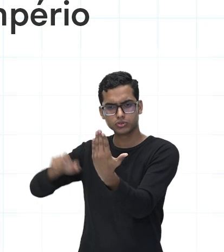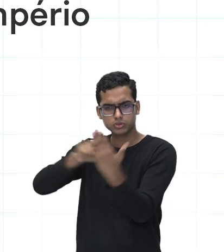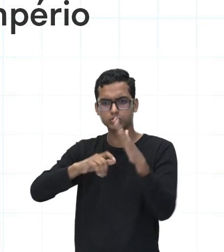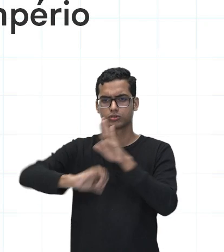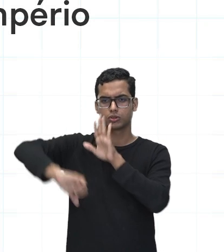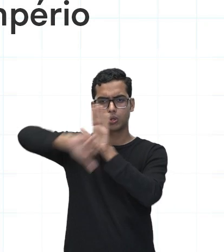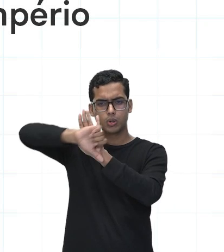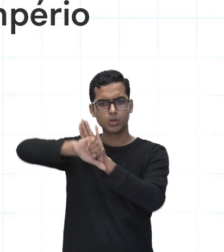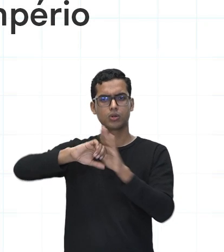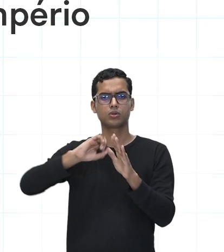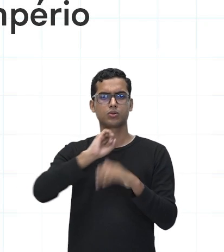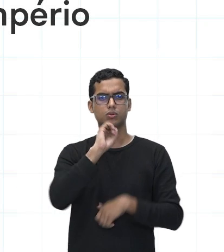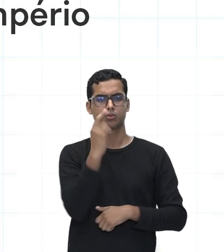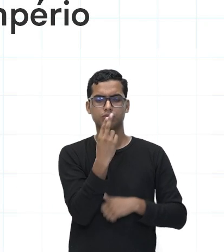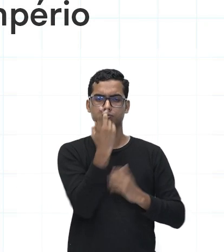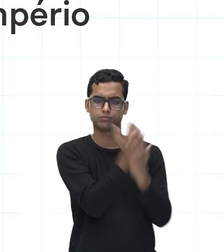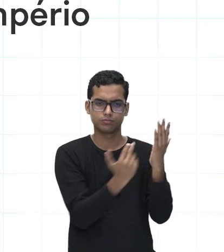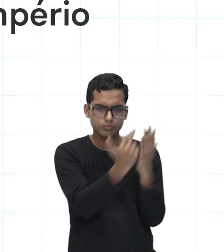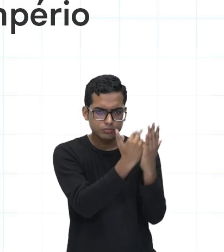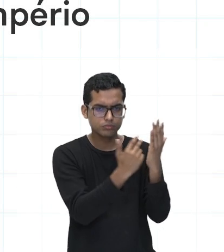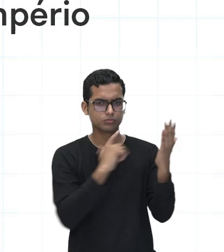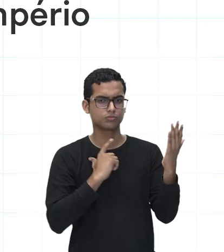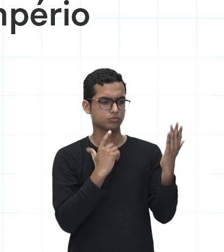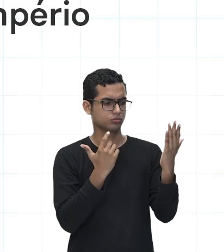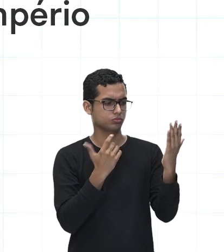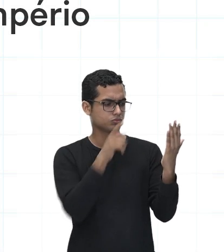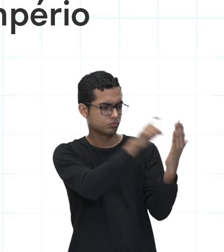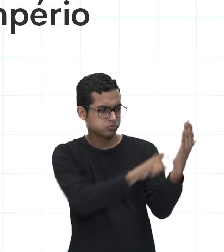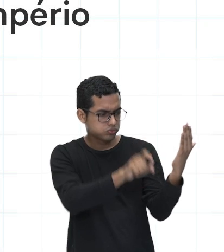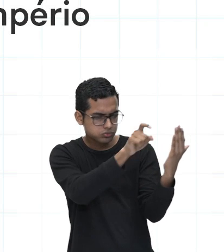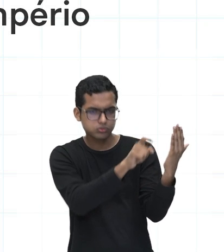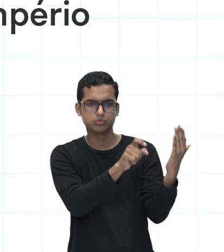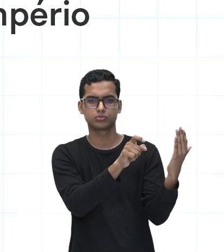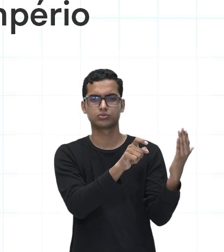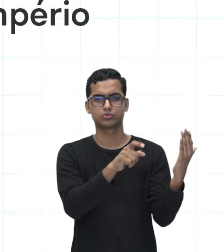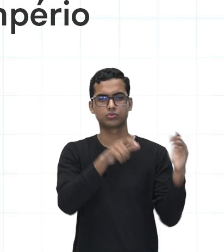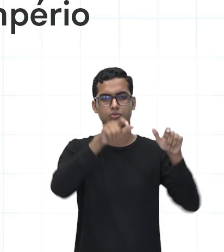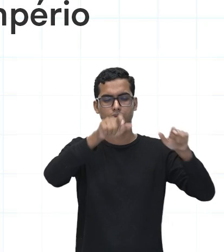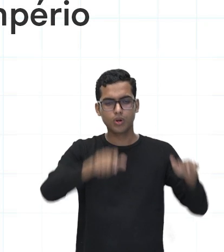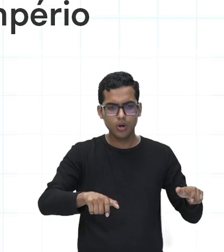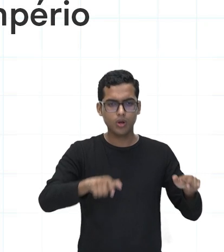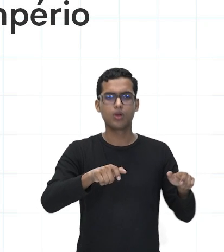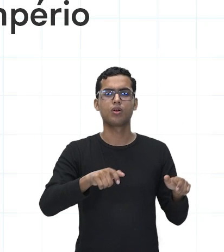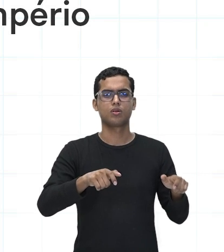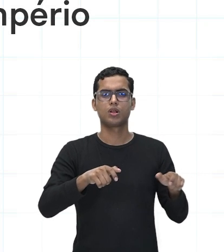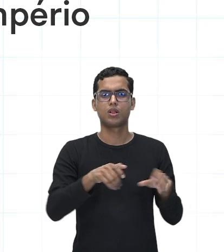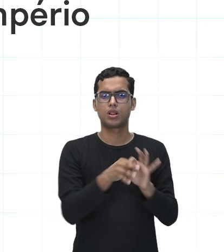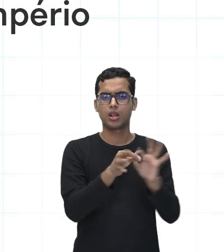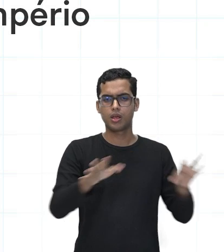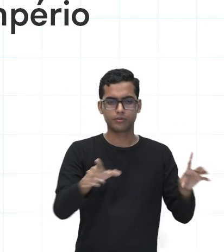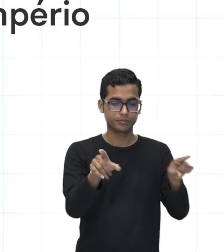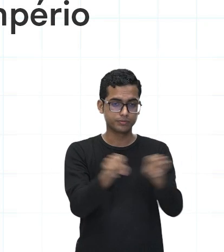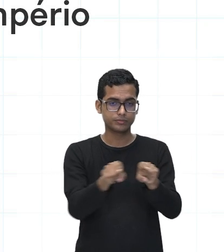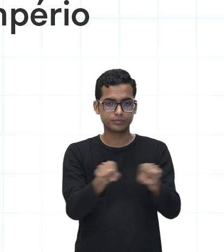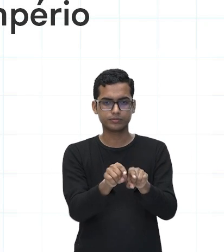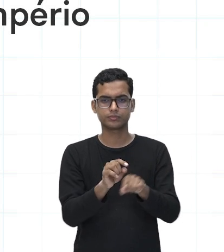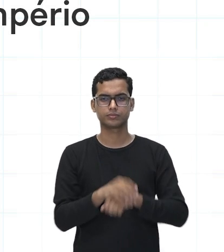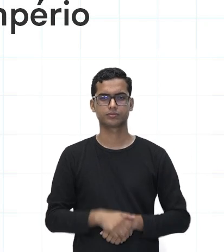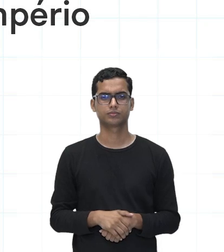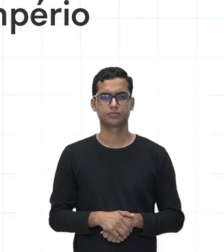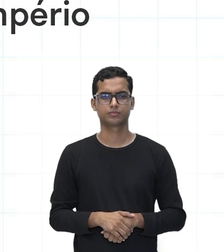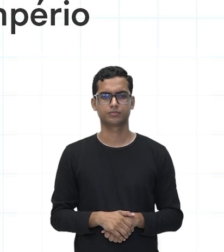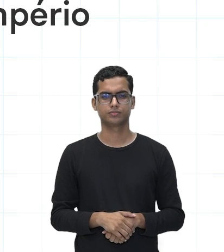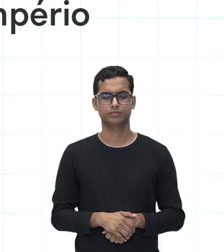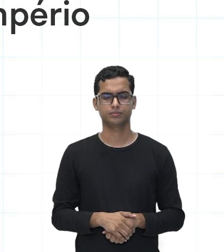pintado sobre um suporte em espaços públicos que não são previstos para